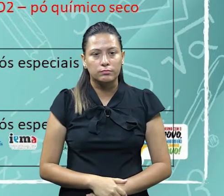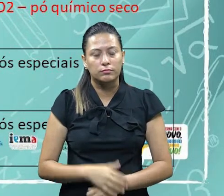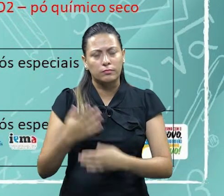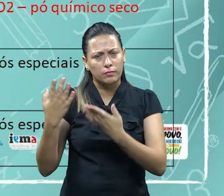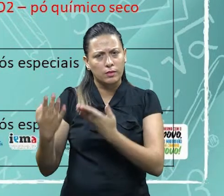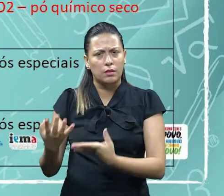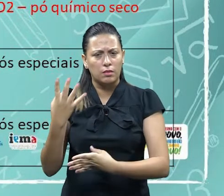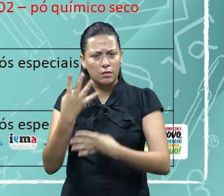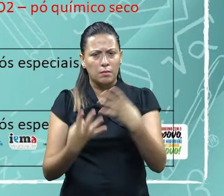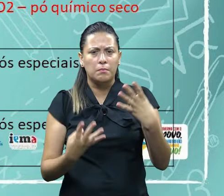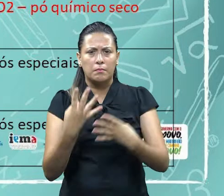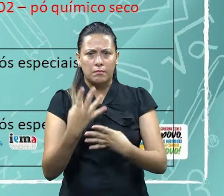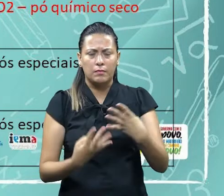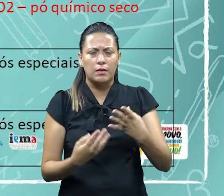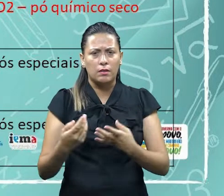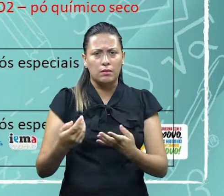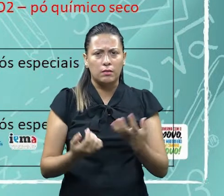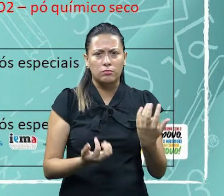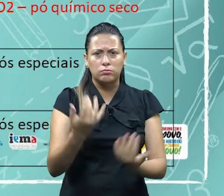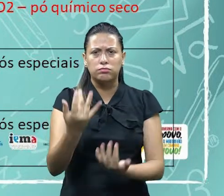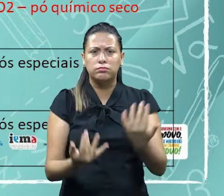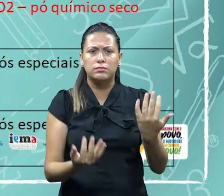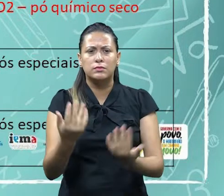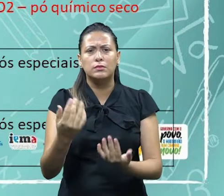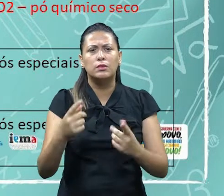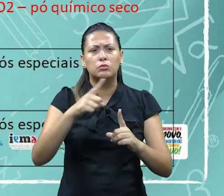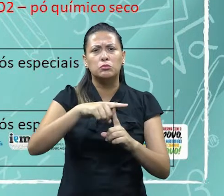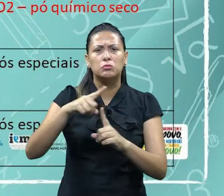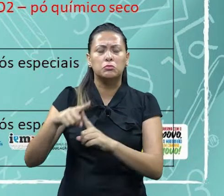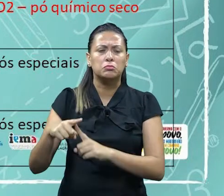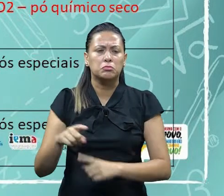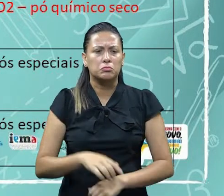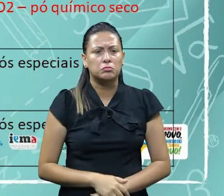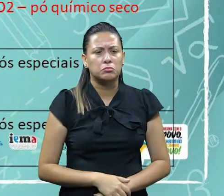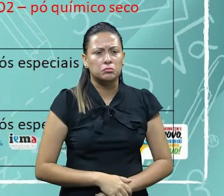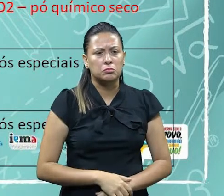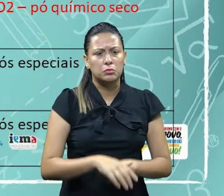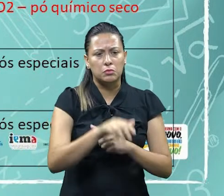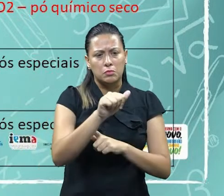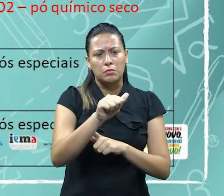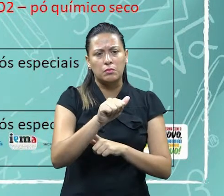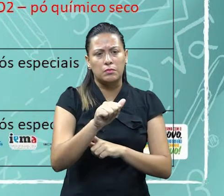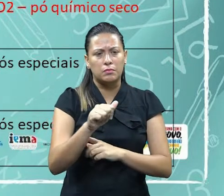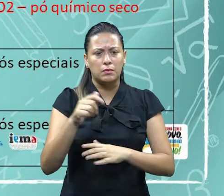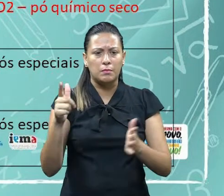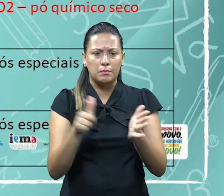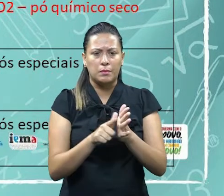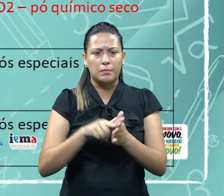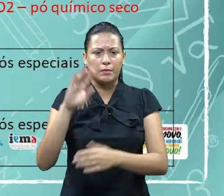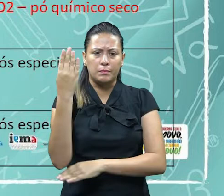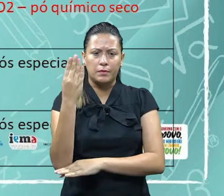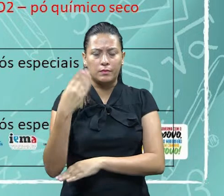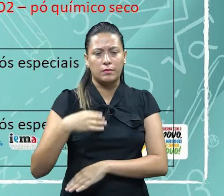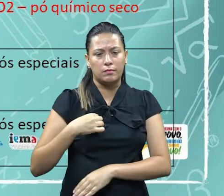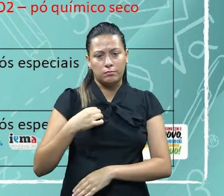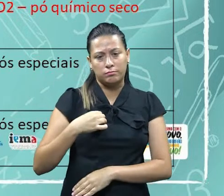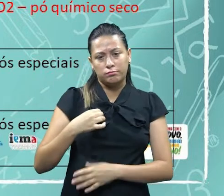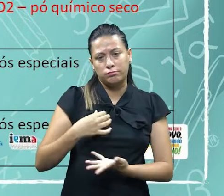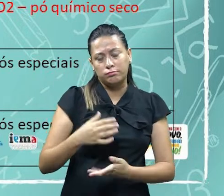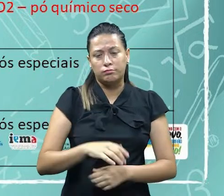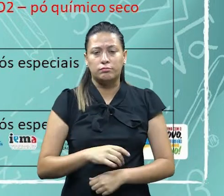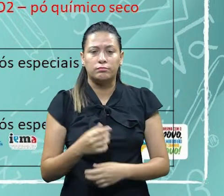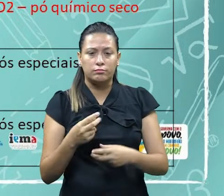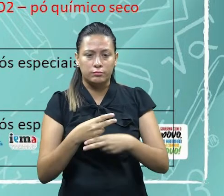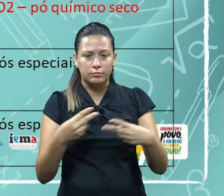E aqui nós temos a tabela de classes de incêndio. Tipo A, papel, madeira, tecidos, fibra, etc. Nós